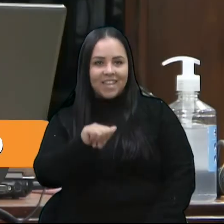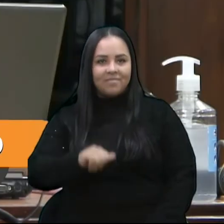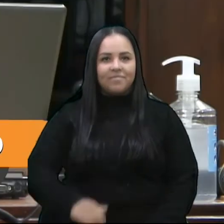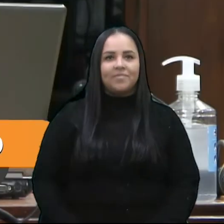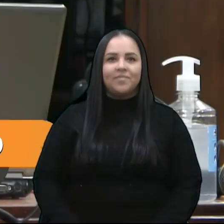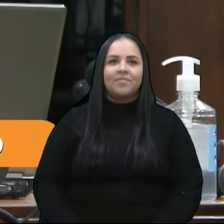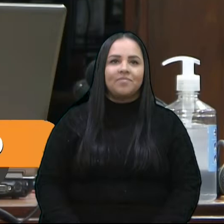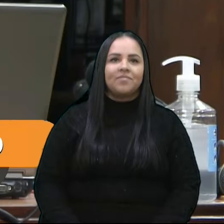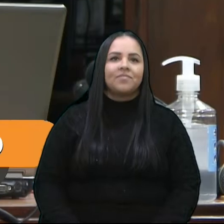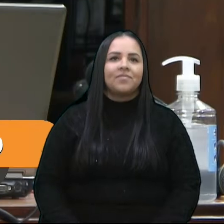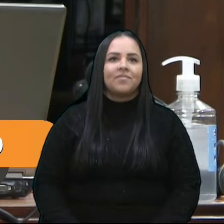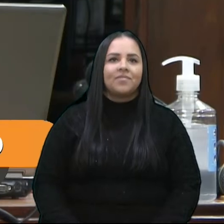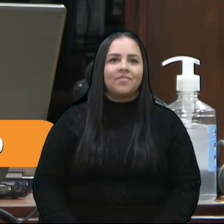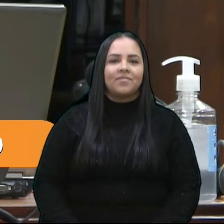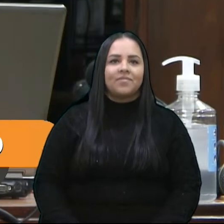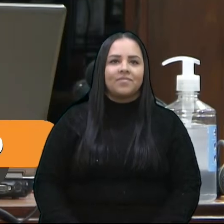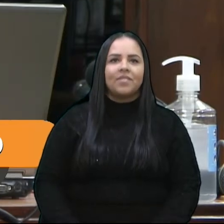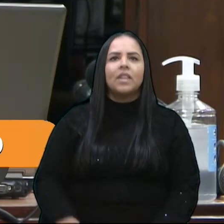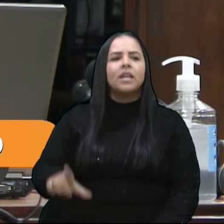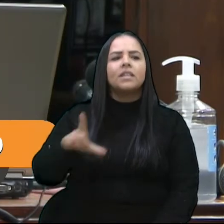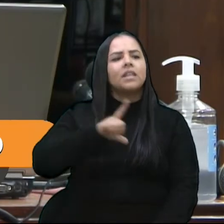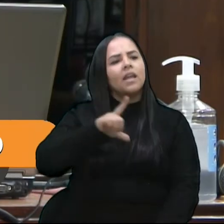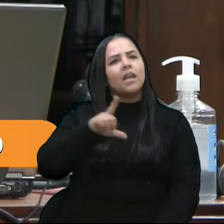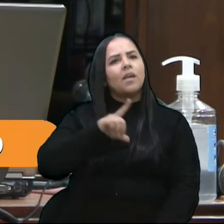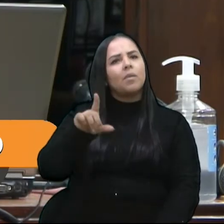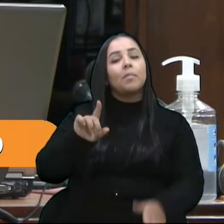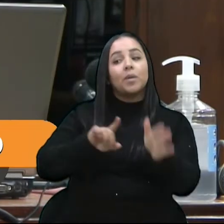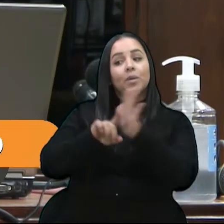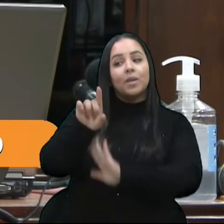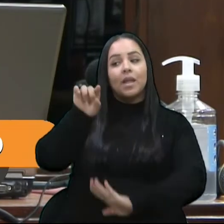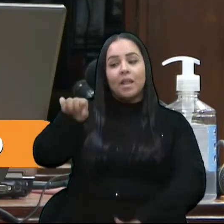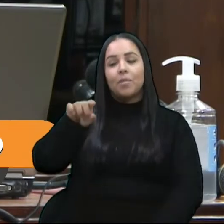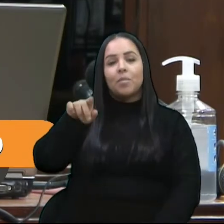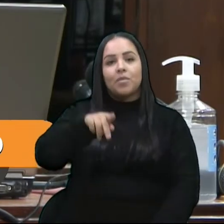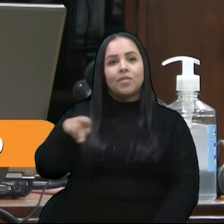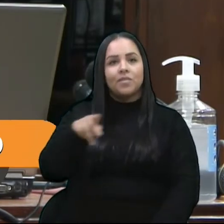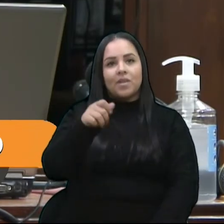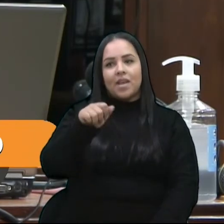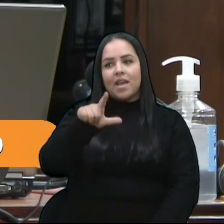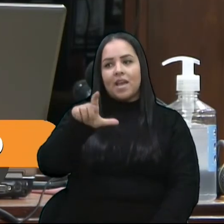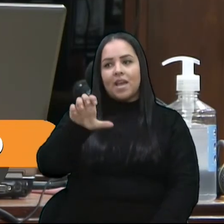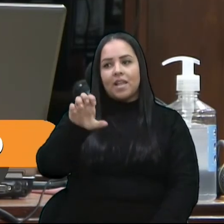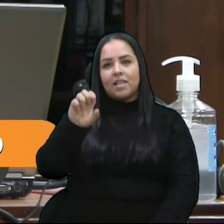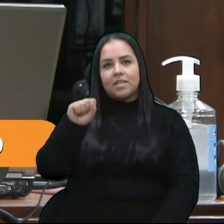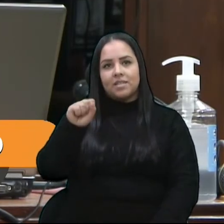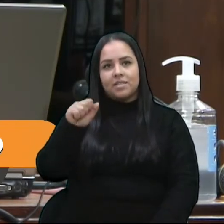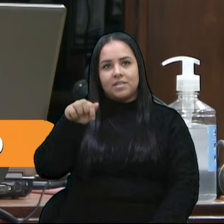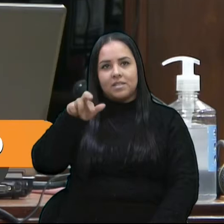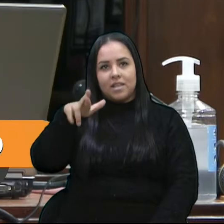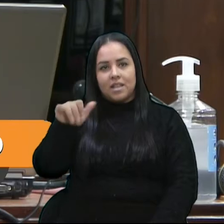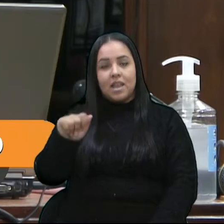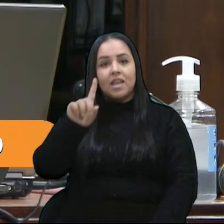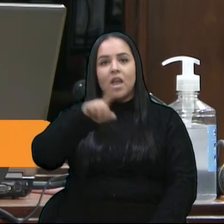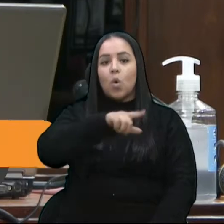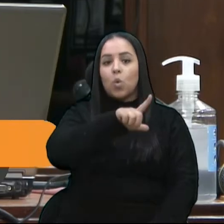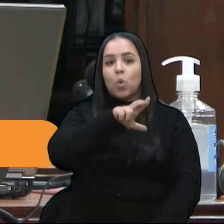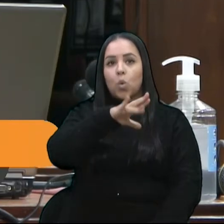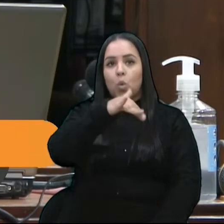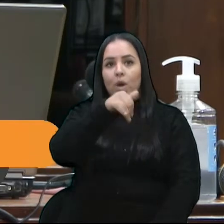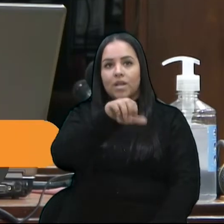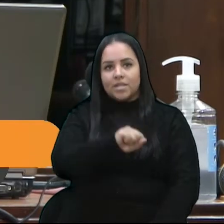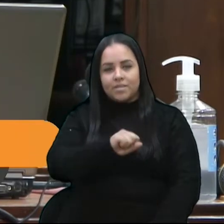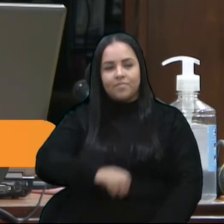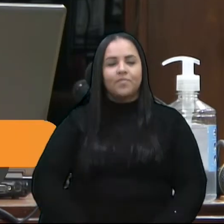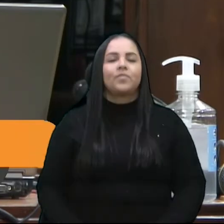Então, a gente tem uma pergunta aqui direcionada para a professora Alessandra, que é do Lucas de Souza Marques. Prof.